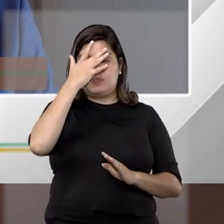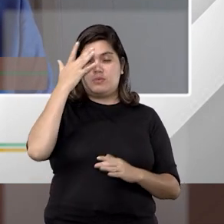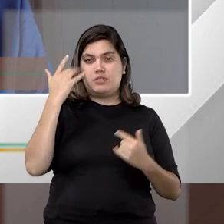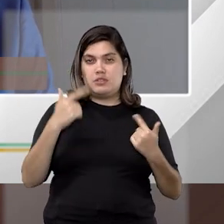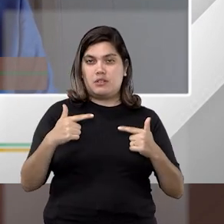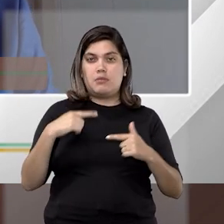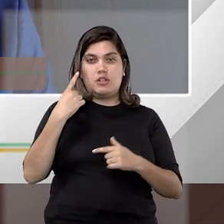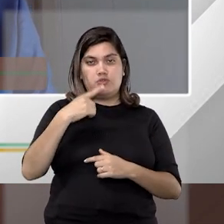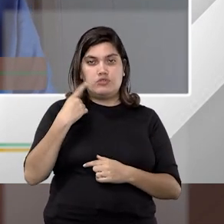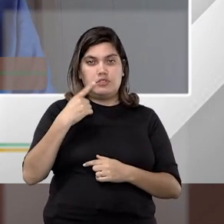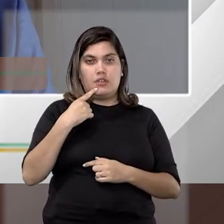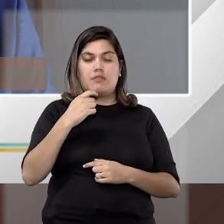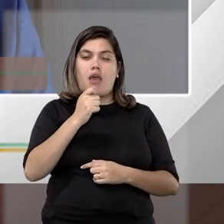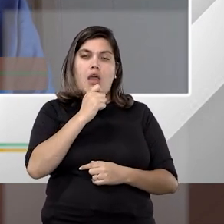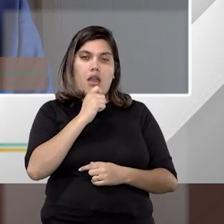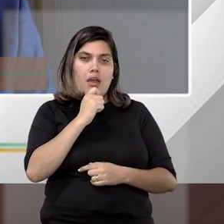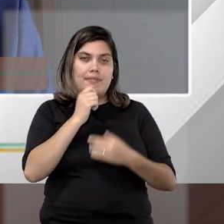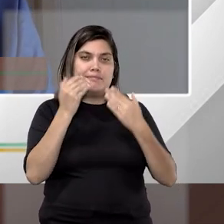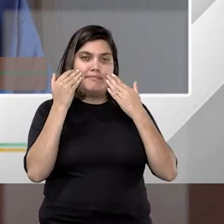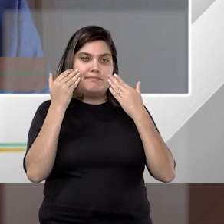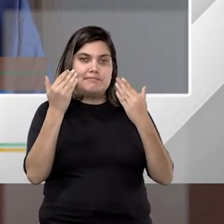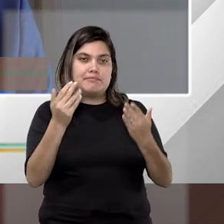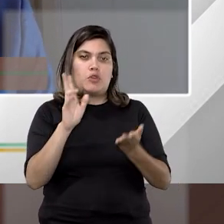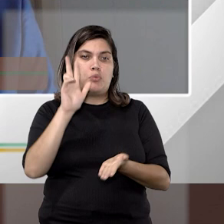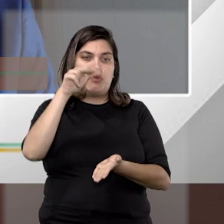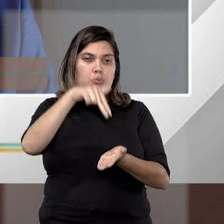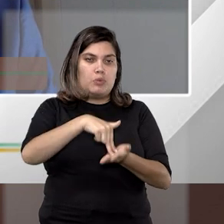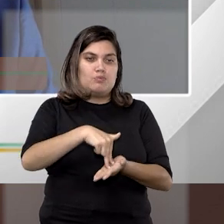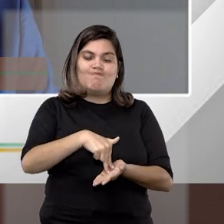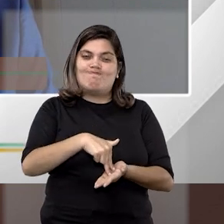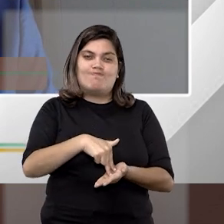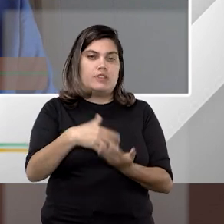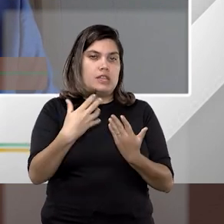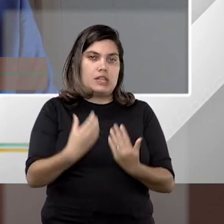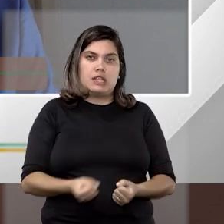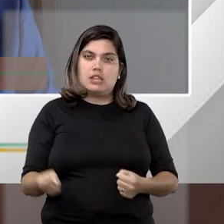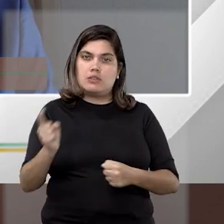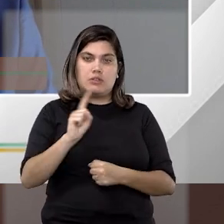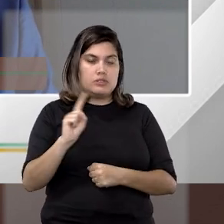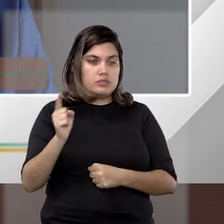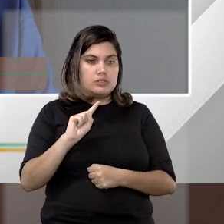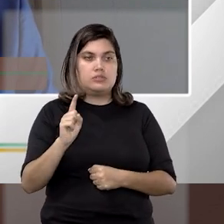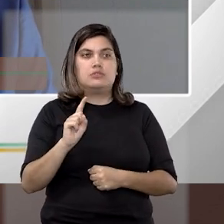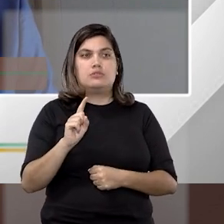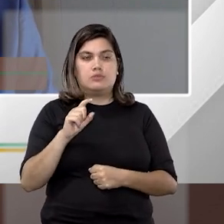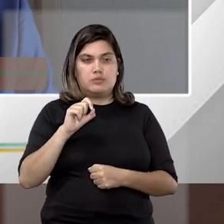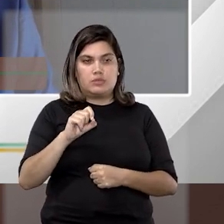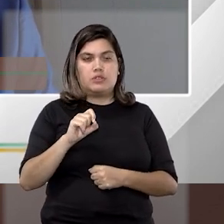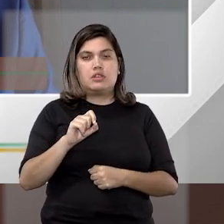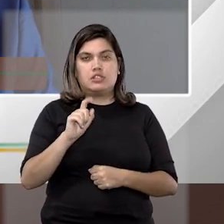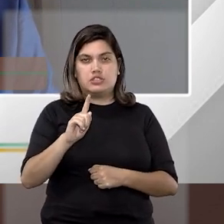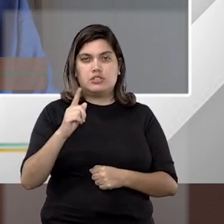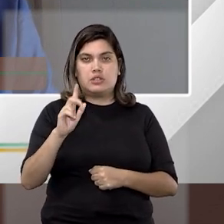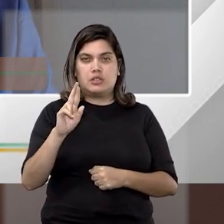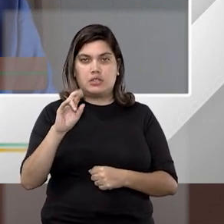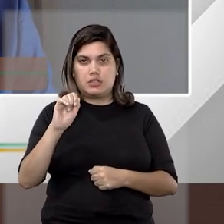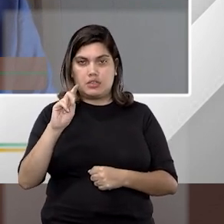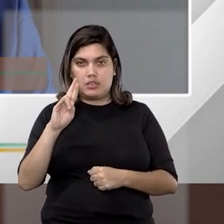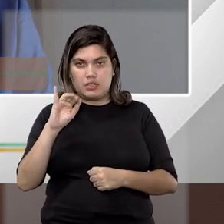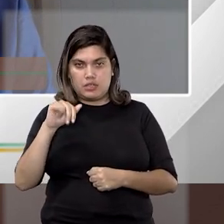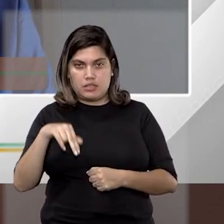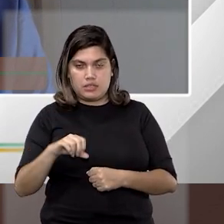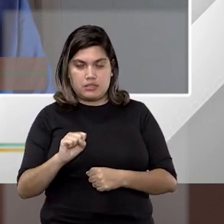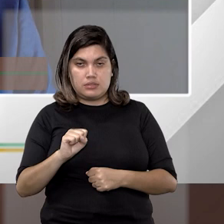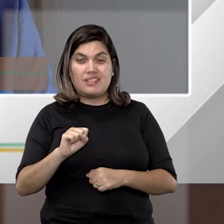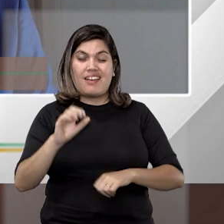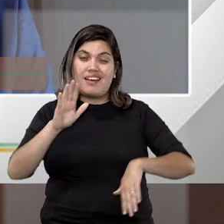muitos operadores do direito ainda apresentam uma postura de resistência ao pleno funcionamento dos